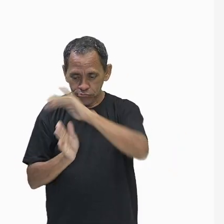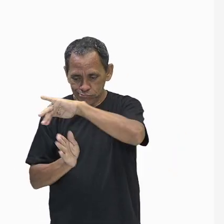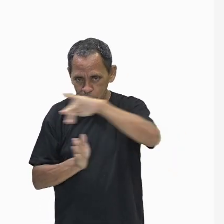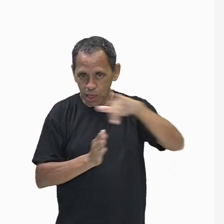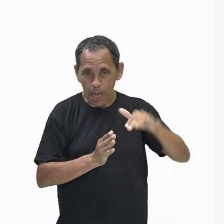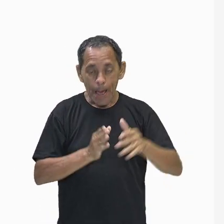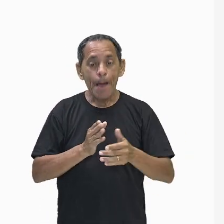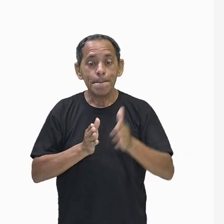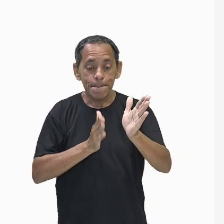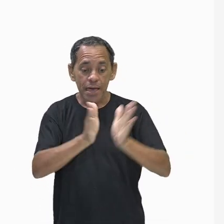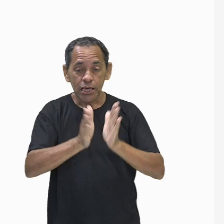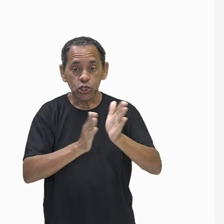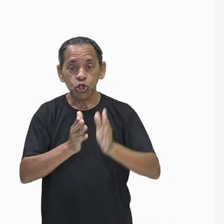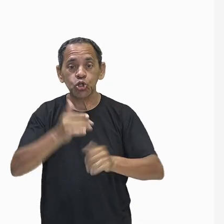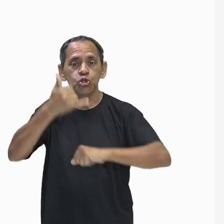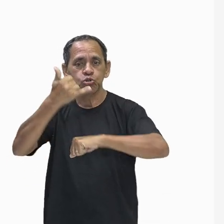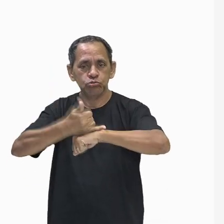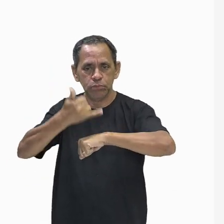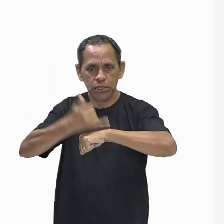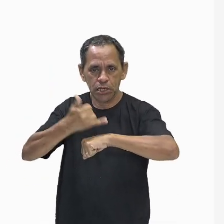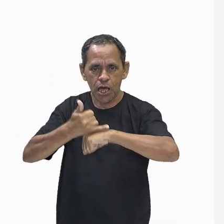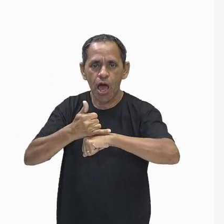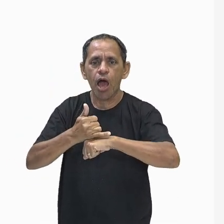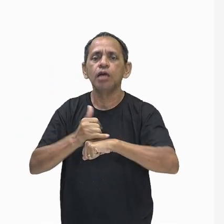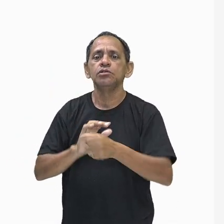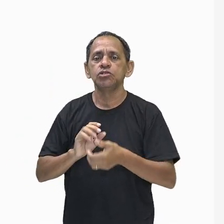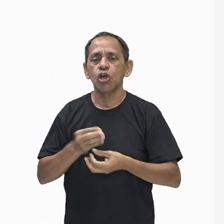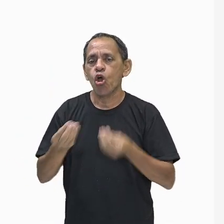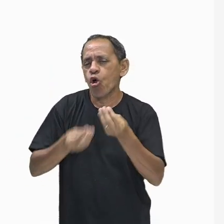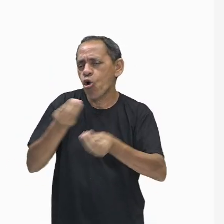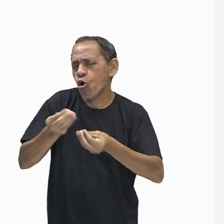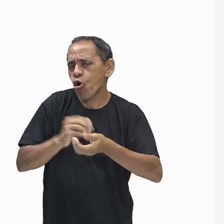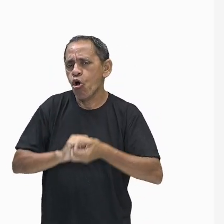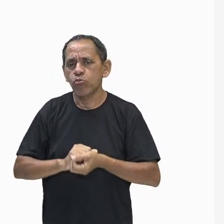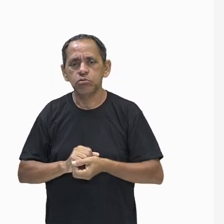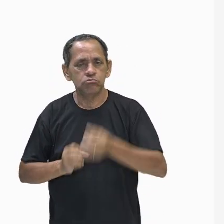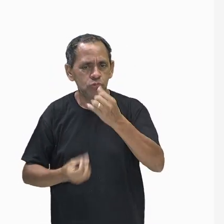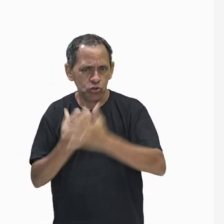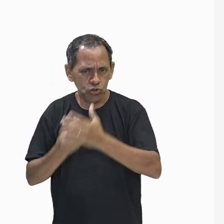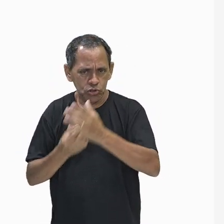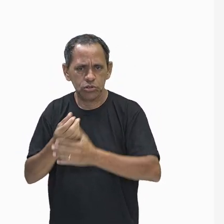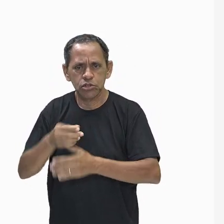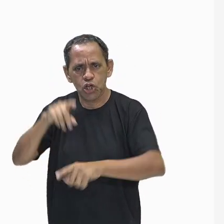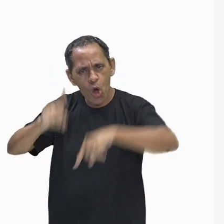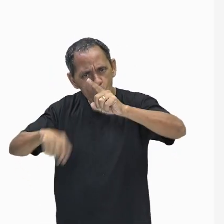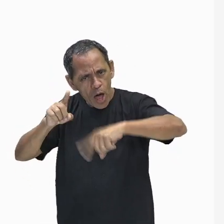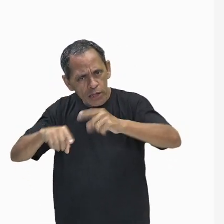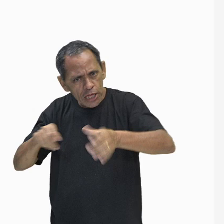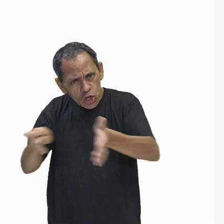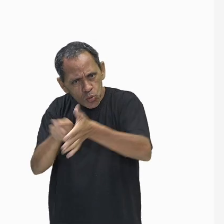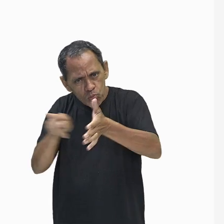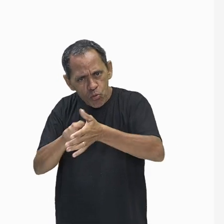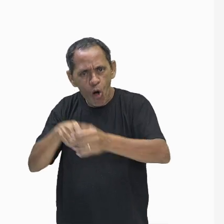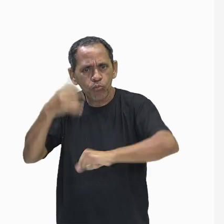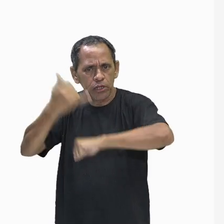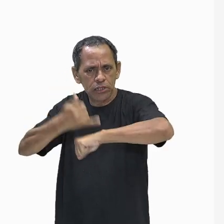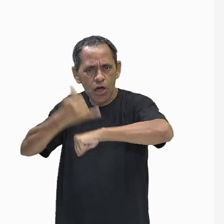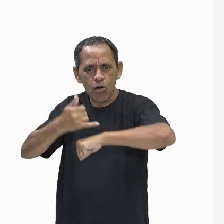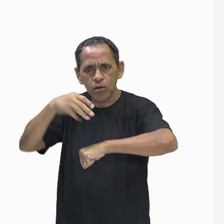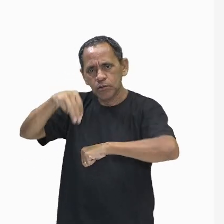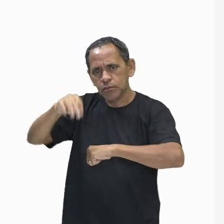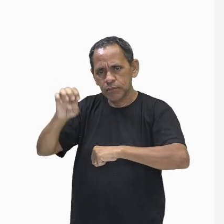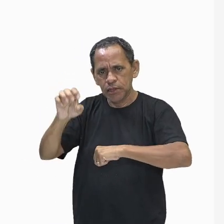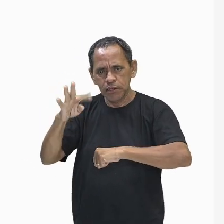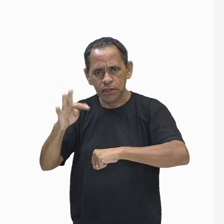foi desenvolvida entre alguns grupos a produção de objetos de metal, ou seja, a metalurgia. Daí o